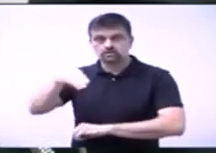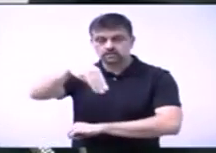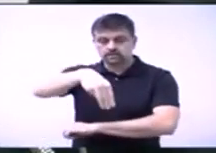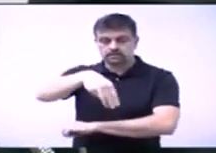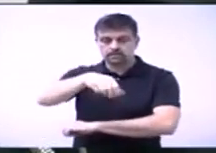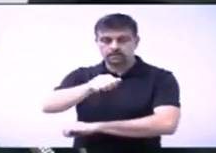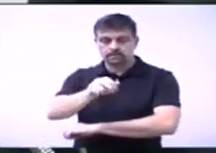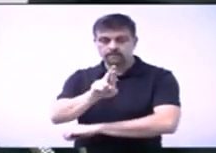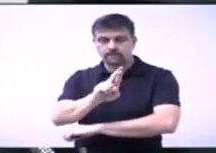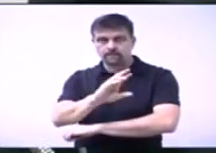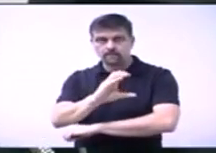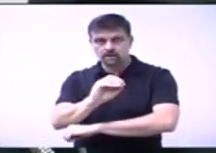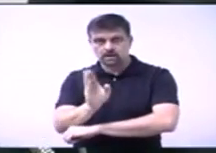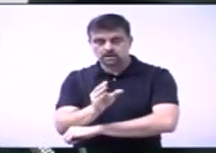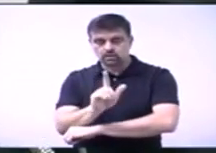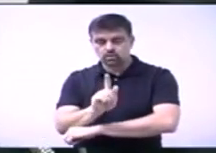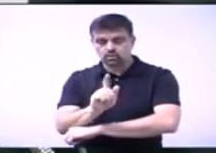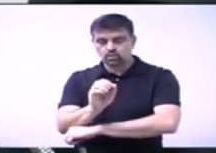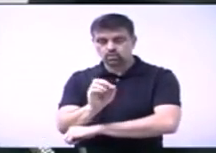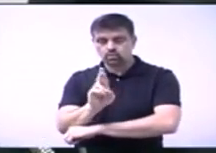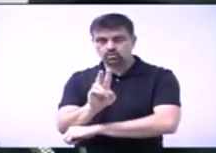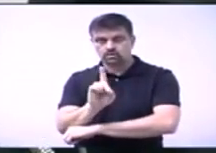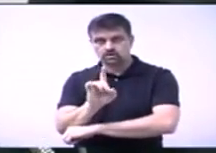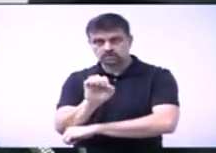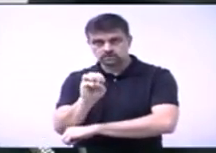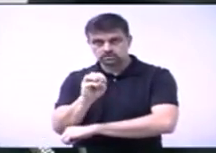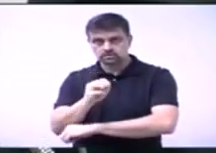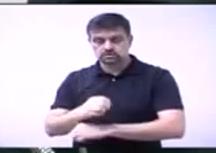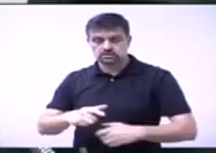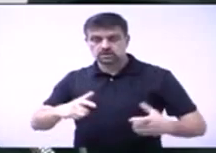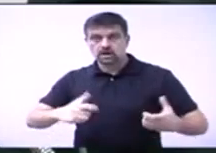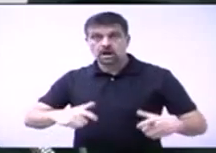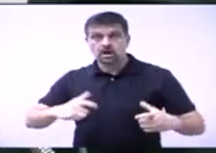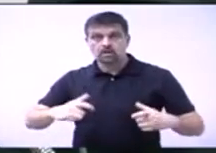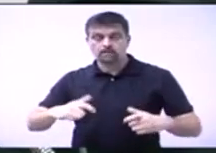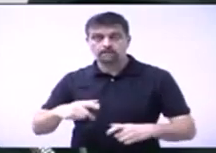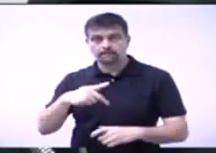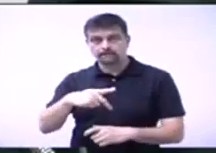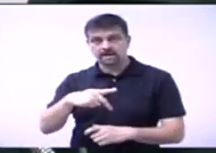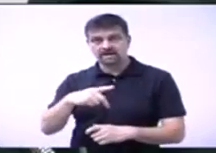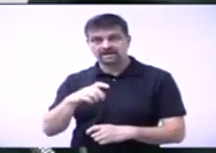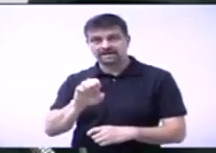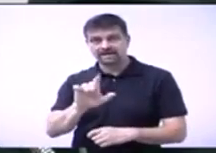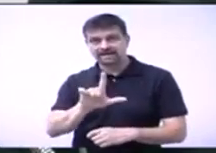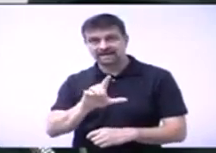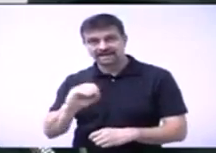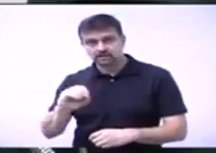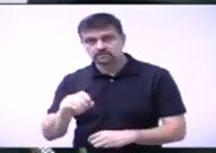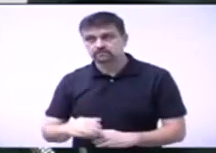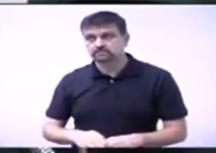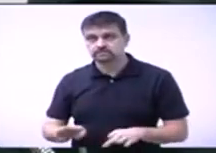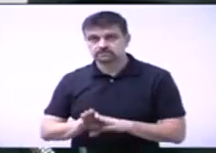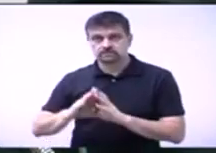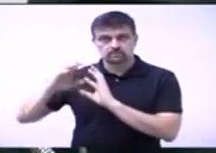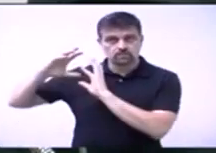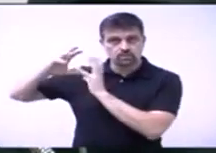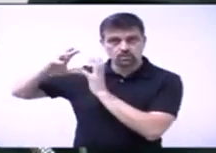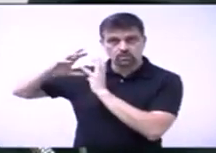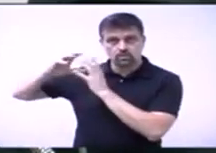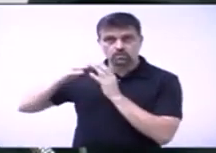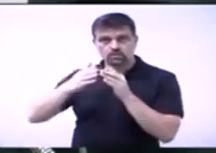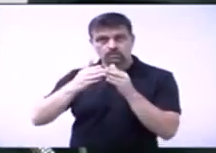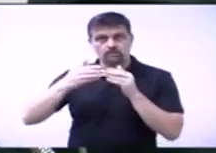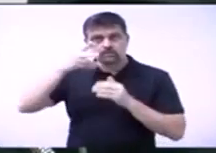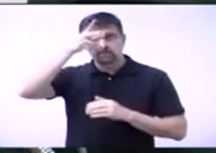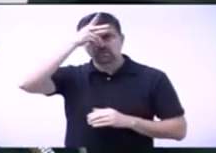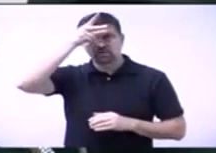Bordim à rua 5 do Grand Parque Hélio Miranda. 167, do vereador Zé Coco, solicita